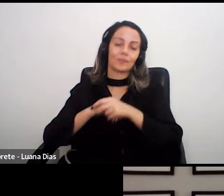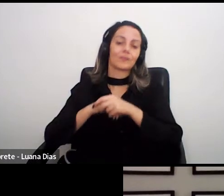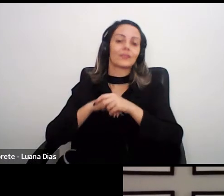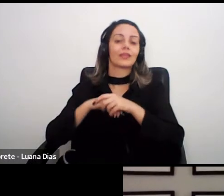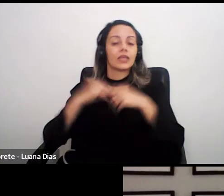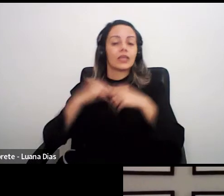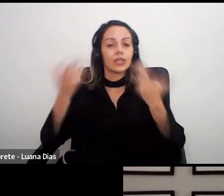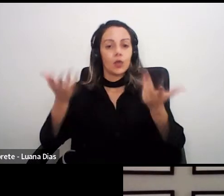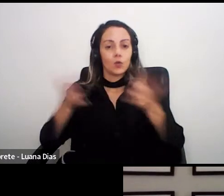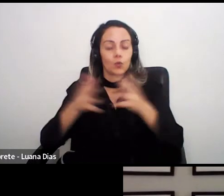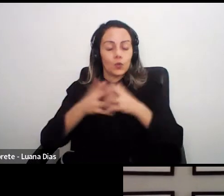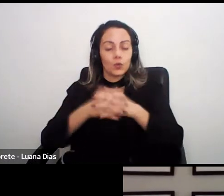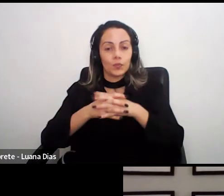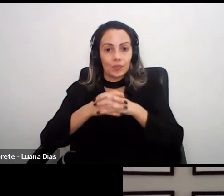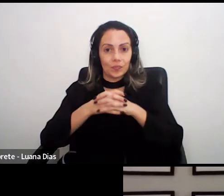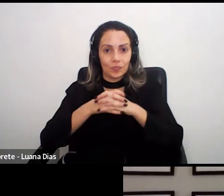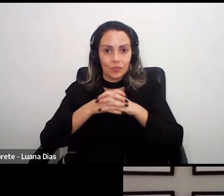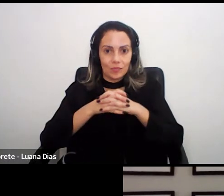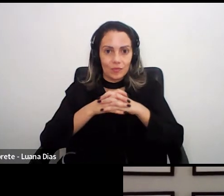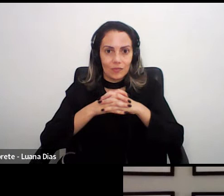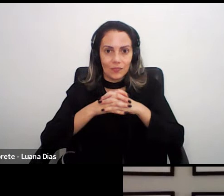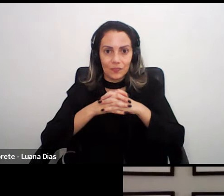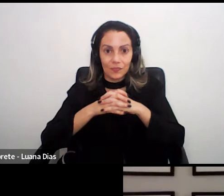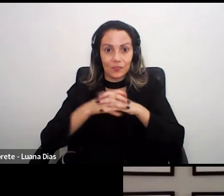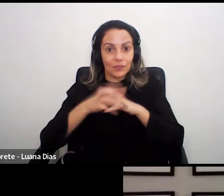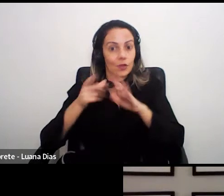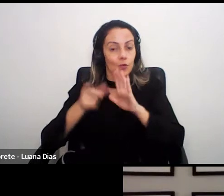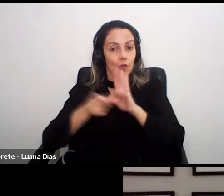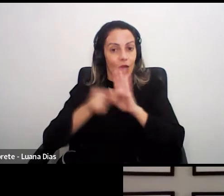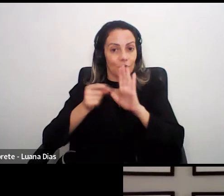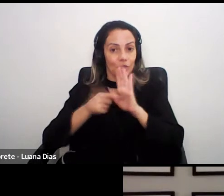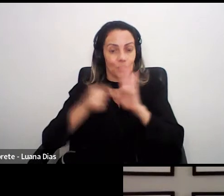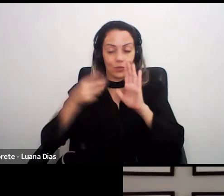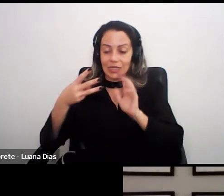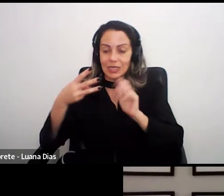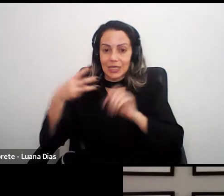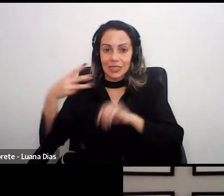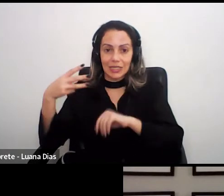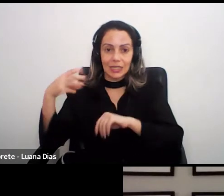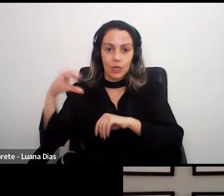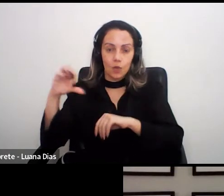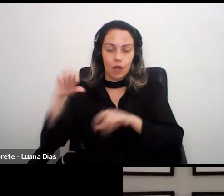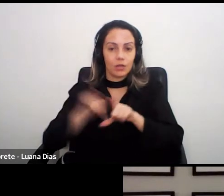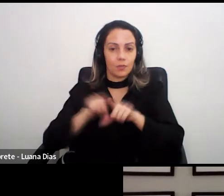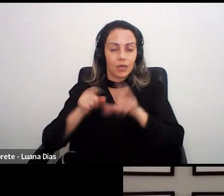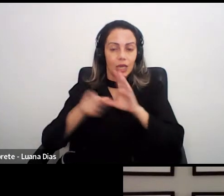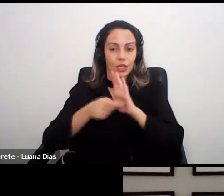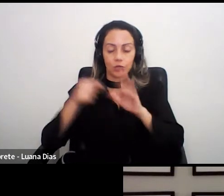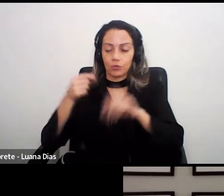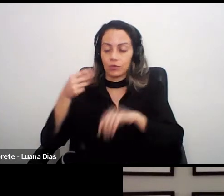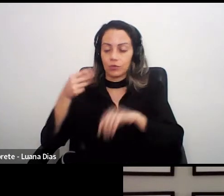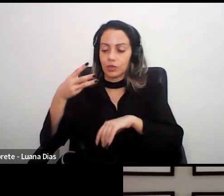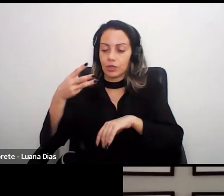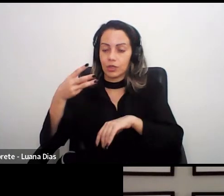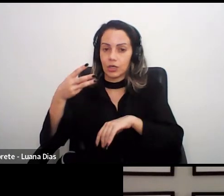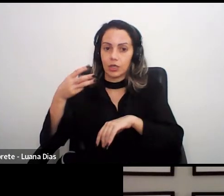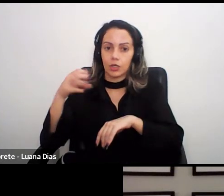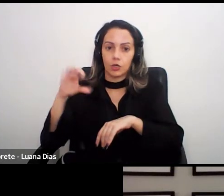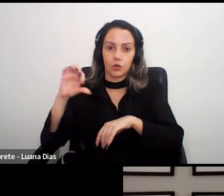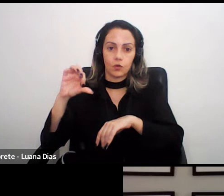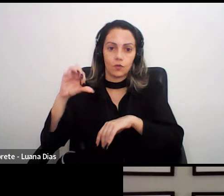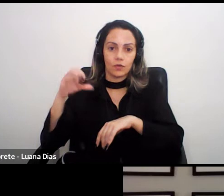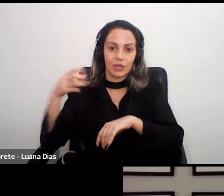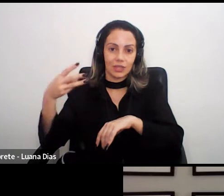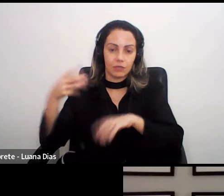Então, está lá no artigo 334, no artigo 693. Então, esse é um bom ponto de partida. Vamos conhecer,